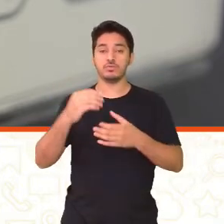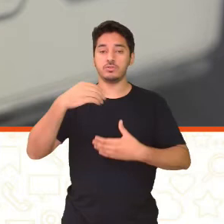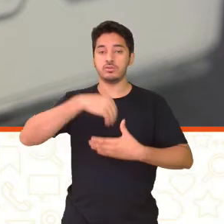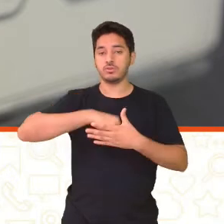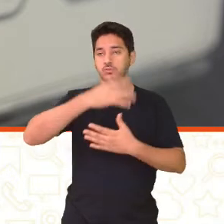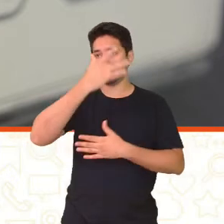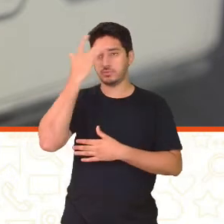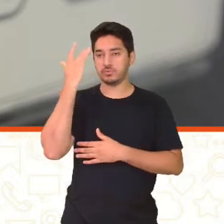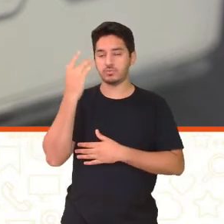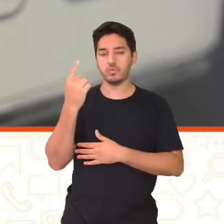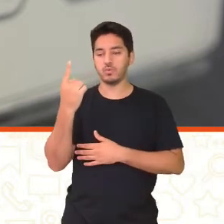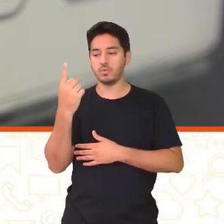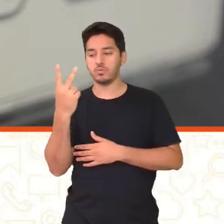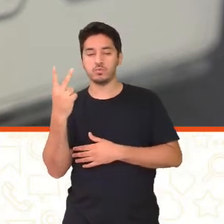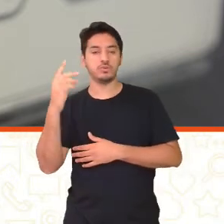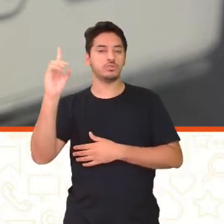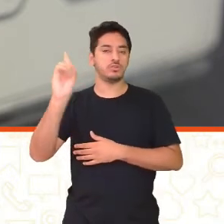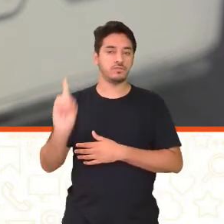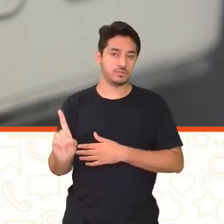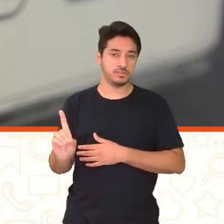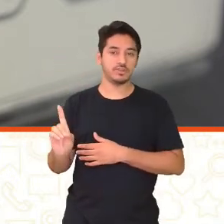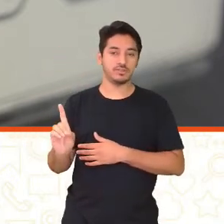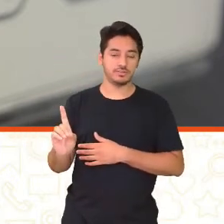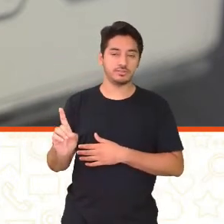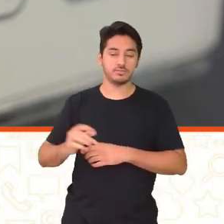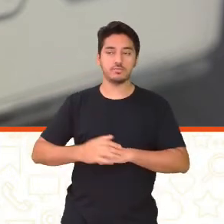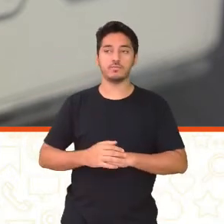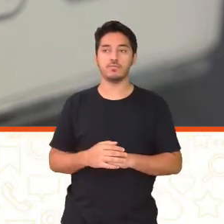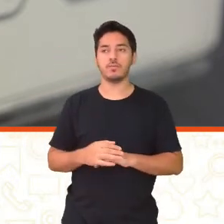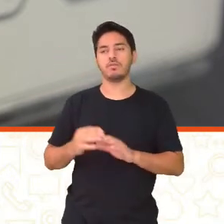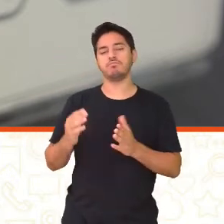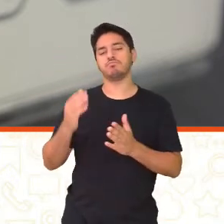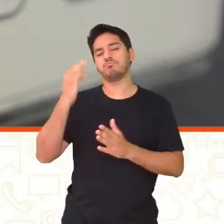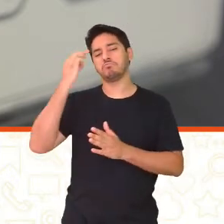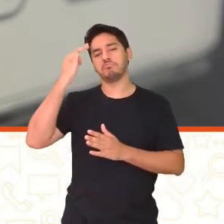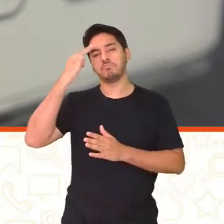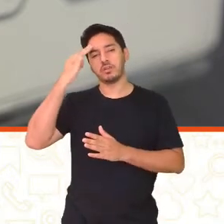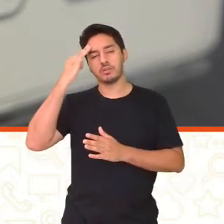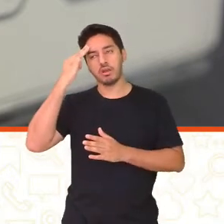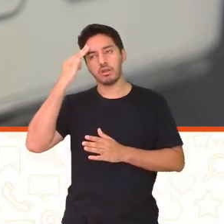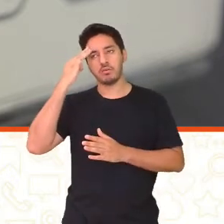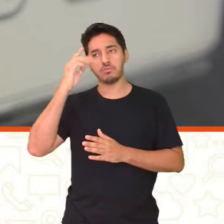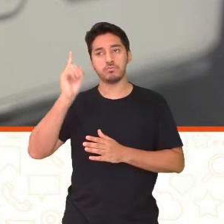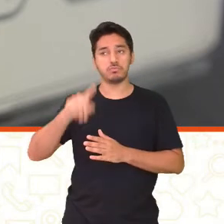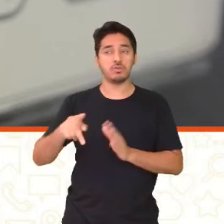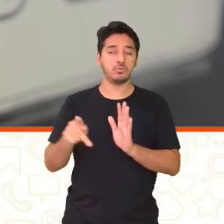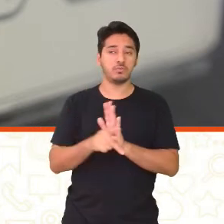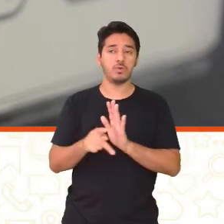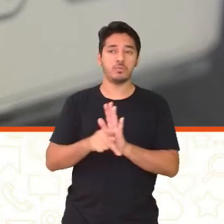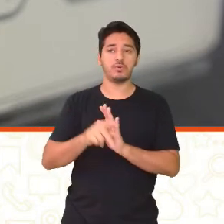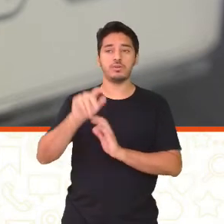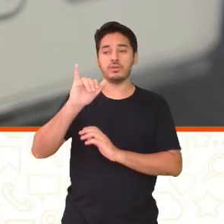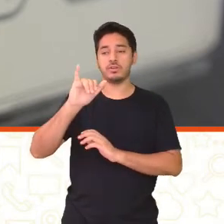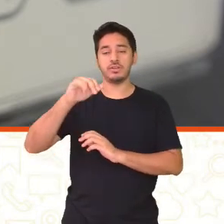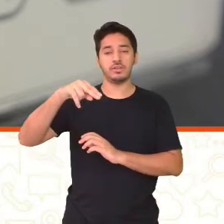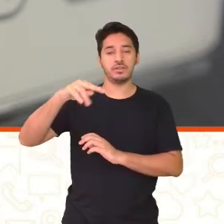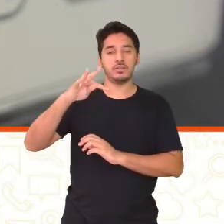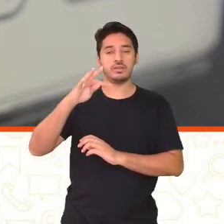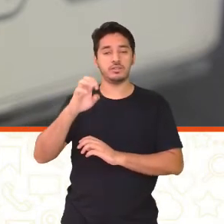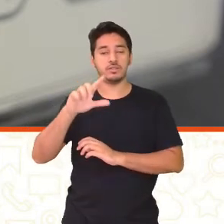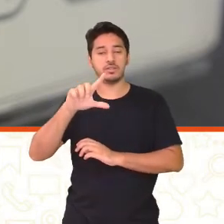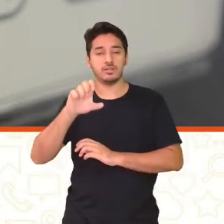de duas ou mais deficiências primárias: mental, que hoje é conhecida como a intelectual,